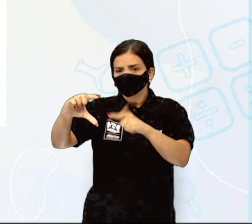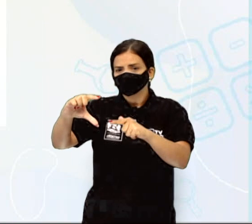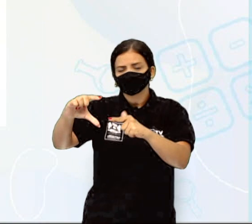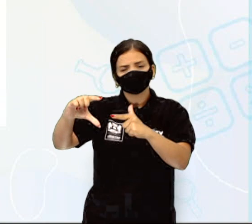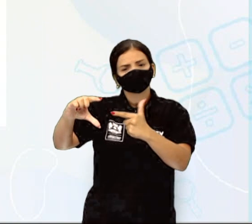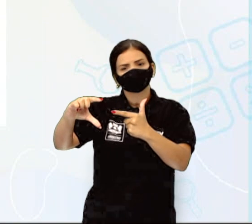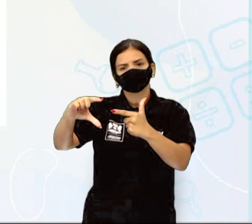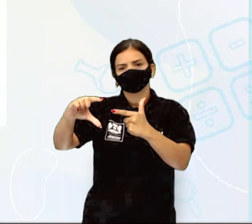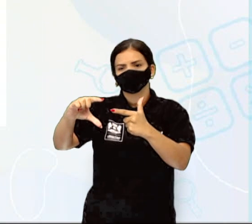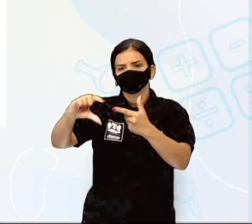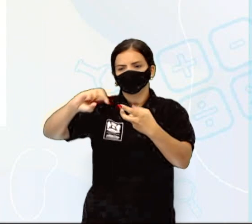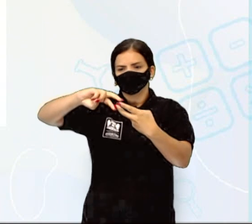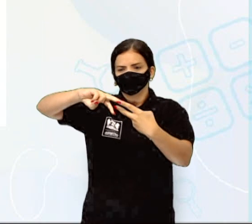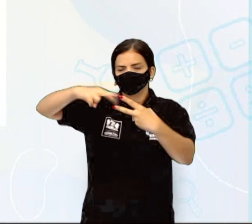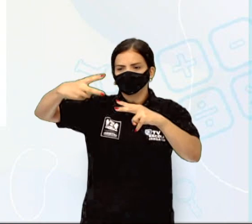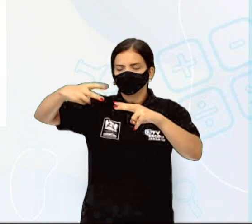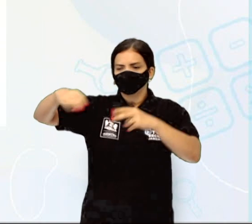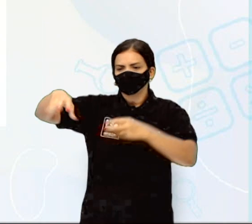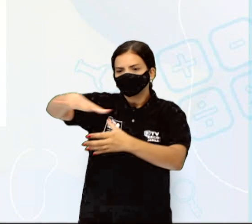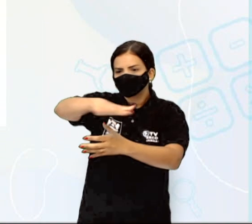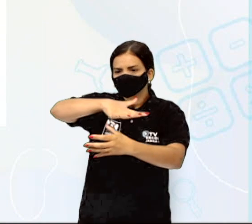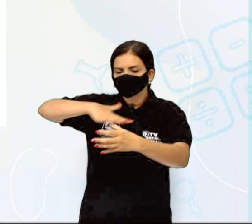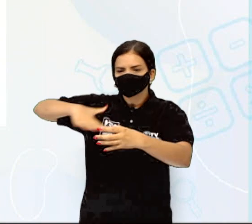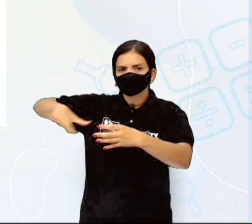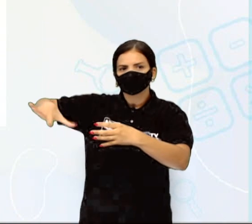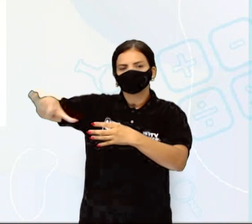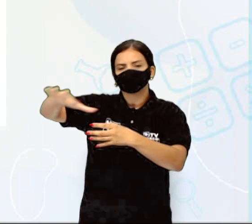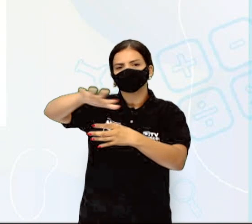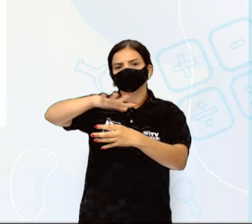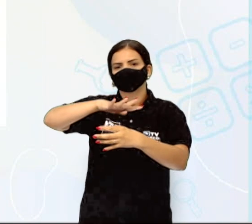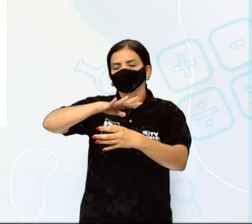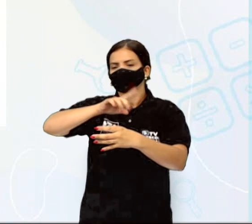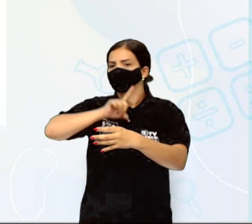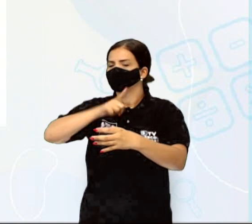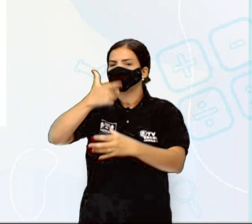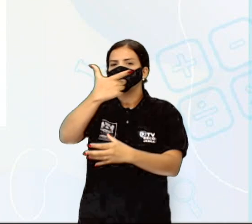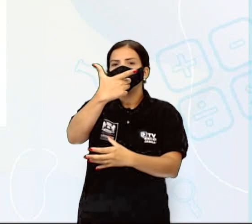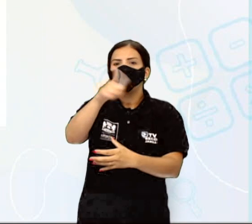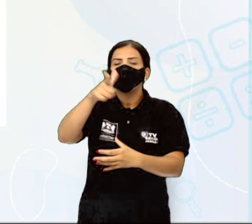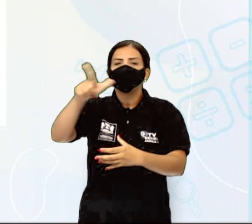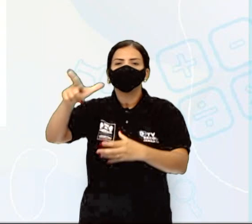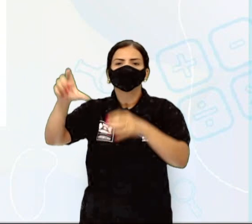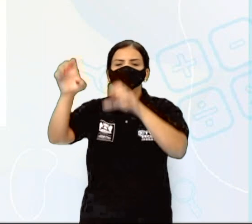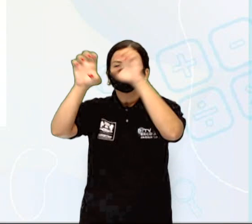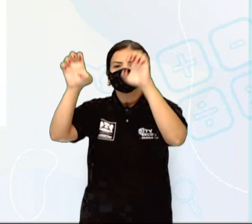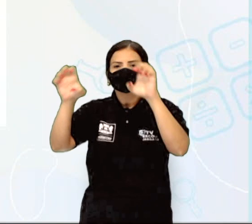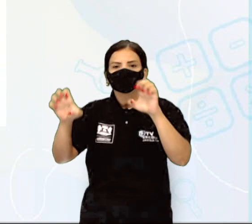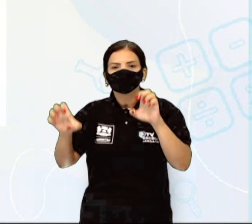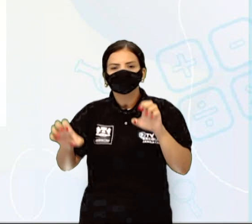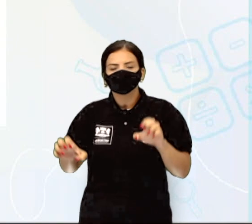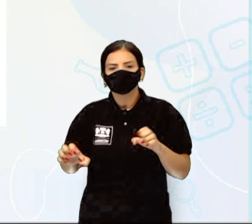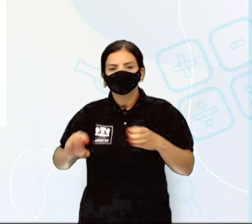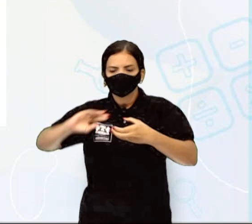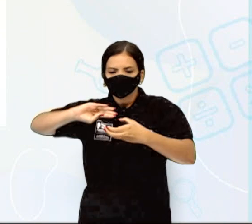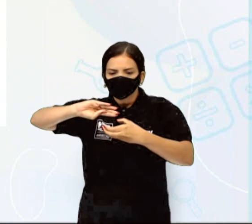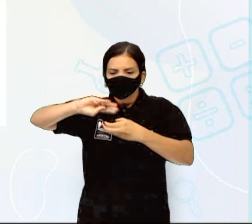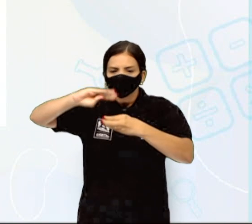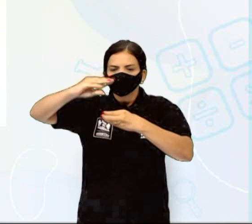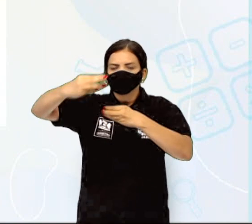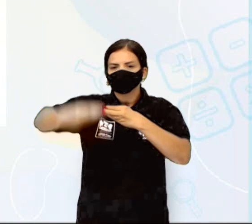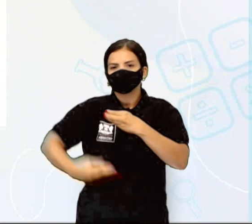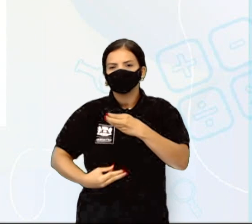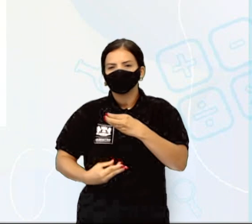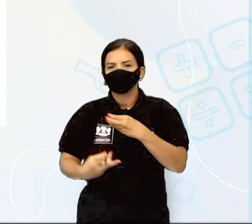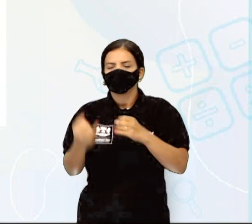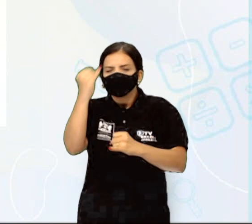está disperso no citoplasma e não possuem todas as outras estruturas membranosas semelhantes ao núcleo que a gente vai